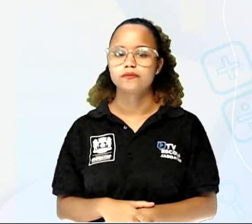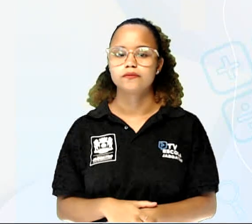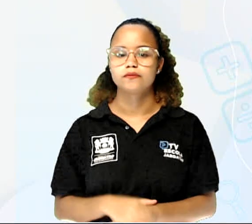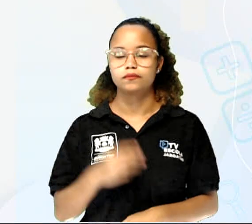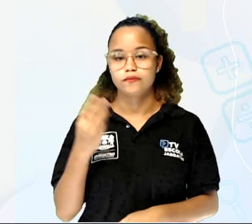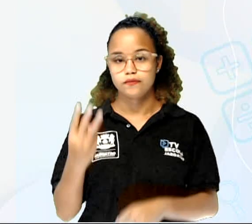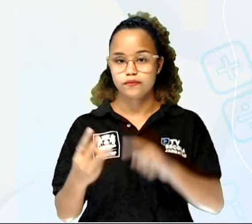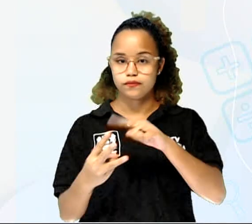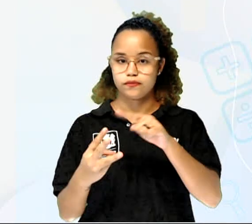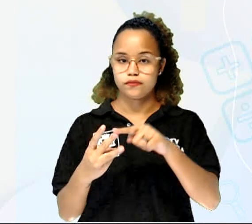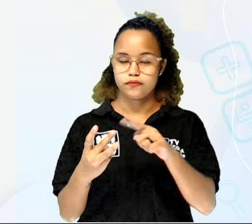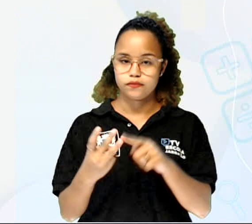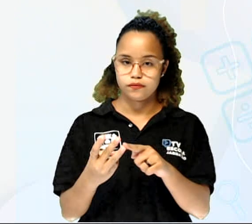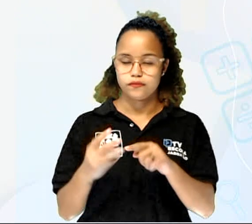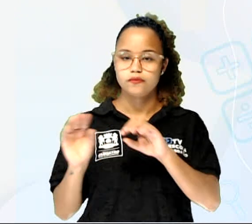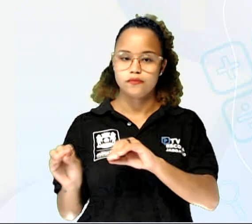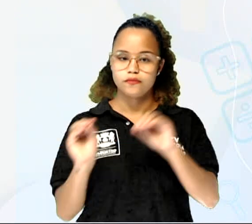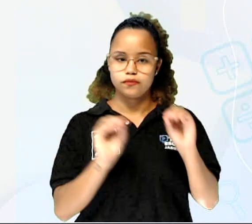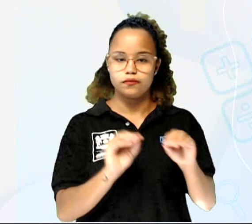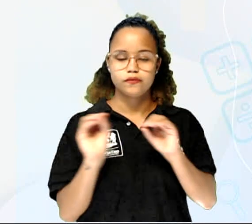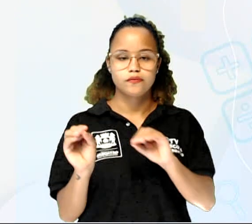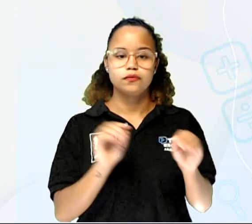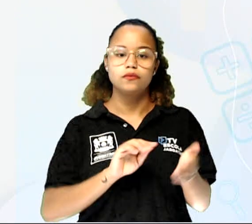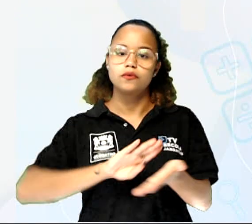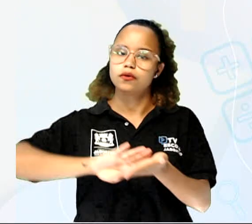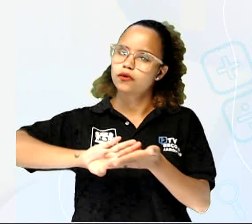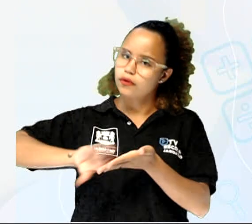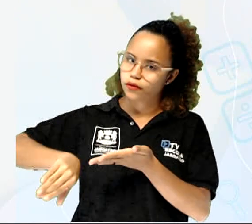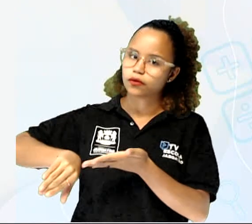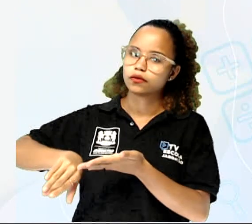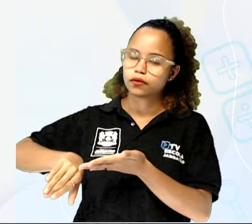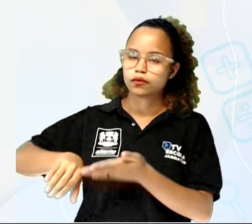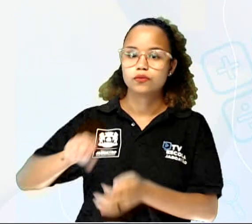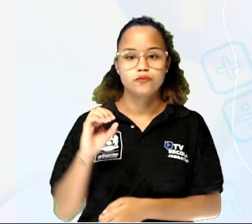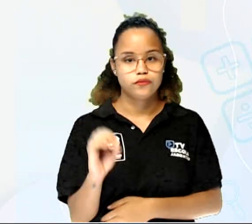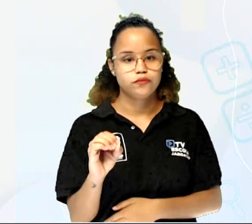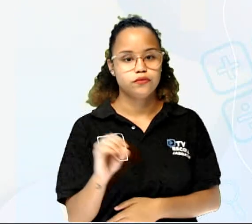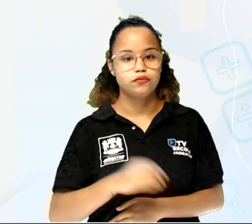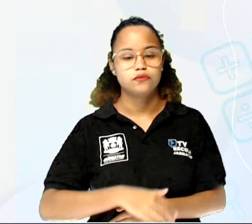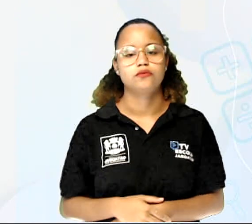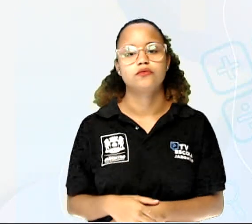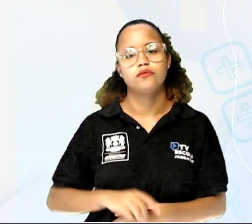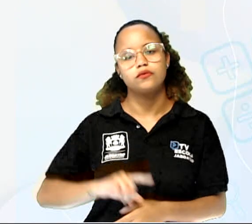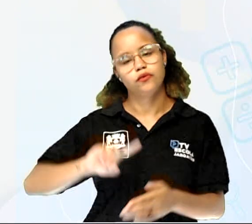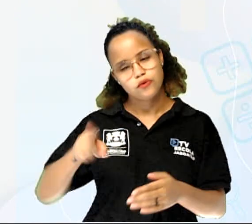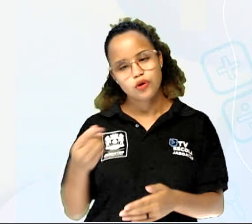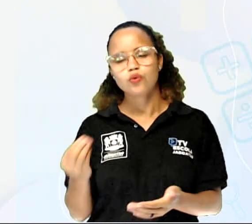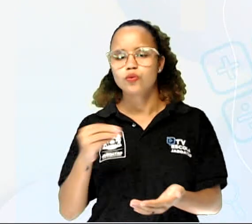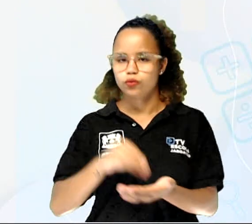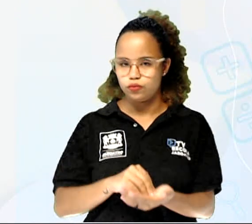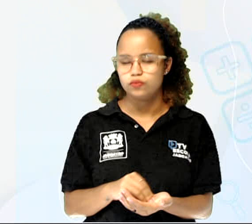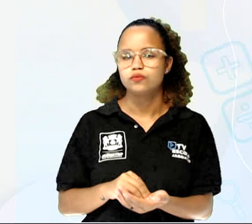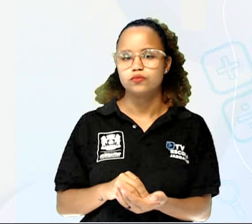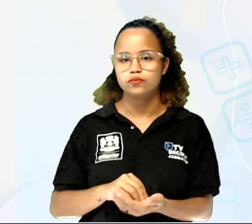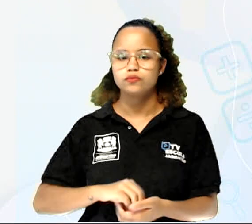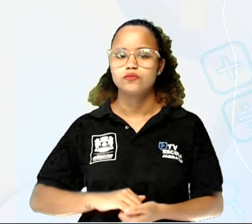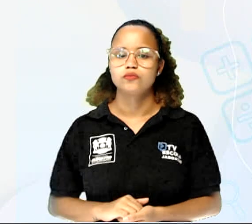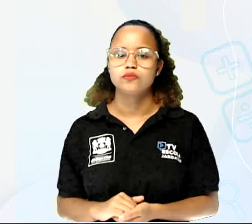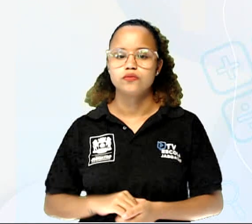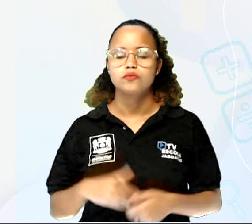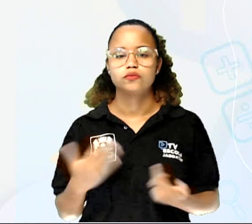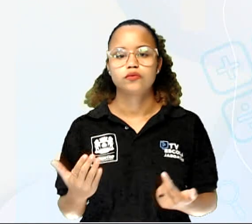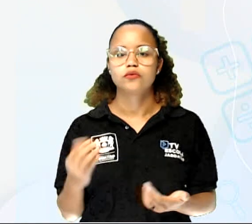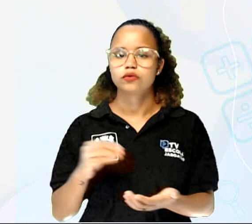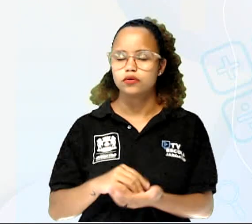3 casas e eu apago o 0 e as vírgulas que a gente colocou